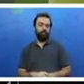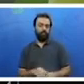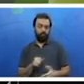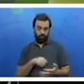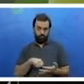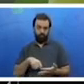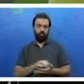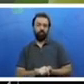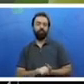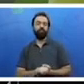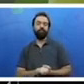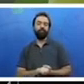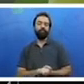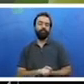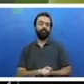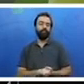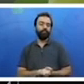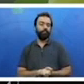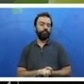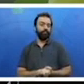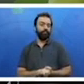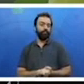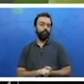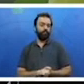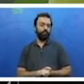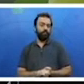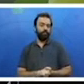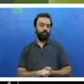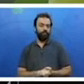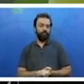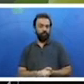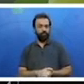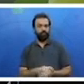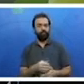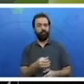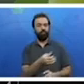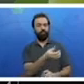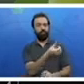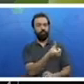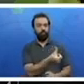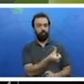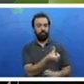Anotem esse resultado. Vamos